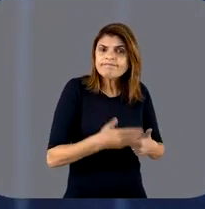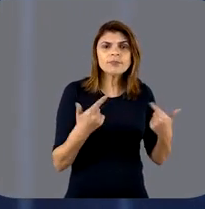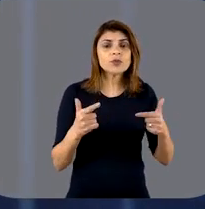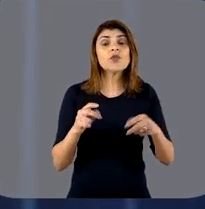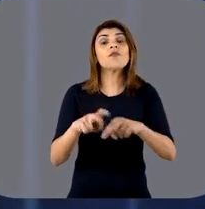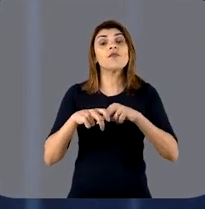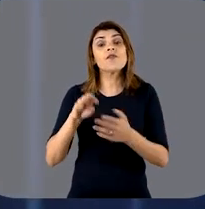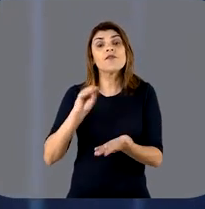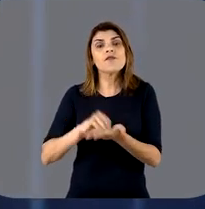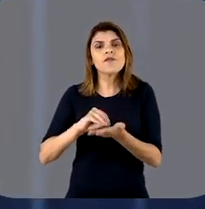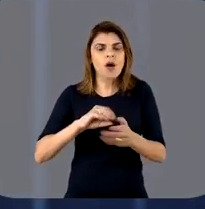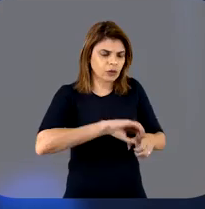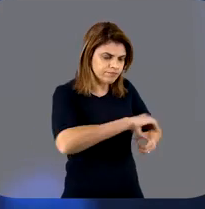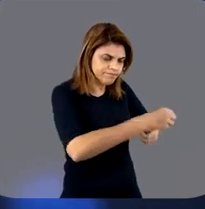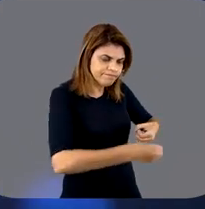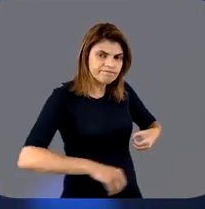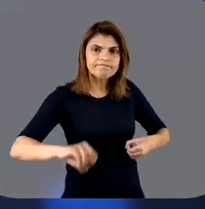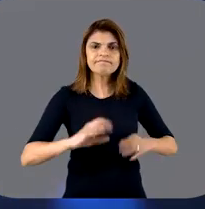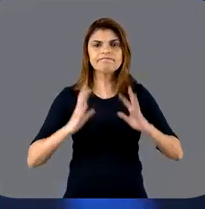saneamento básico no país.